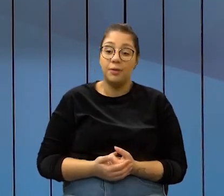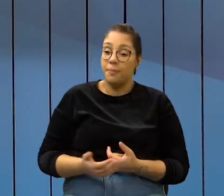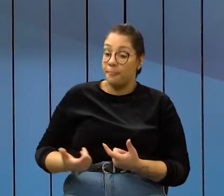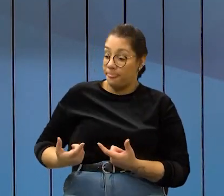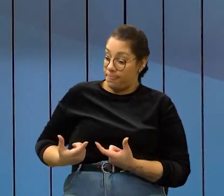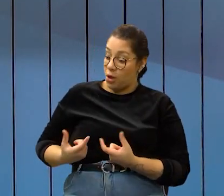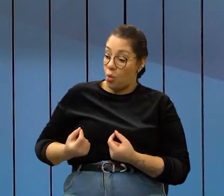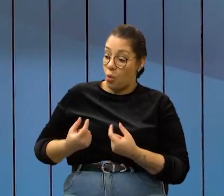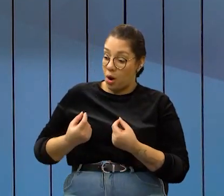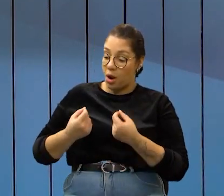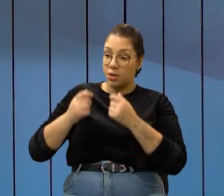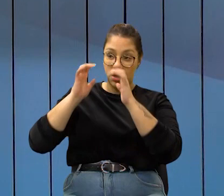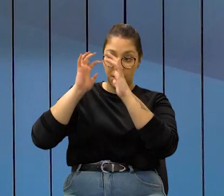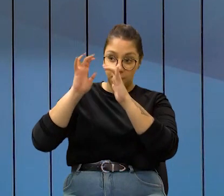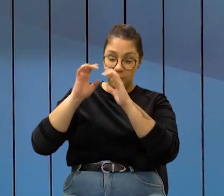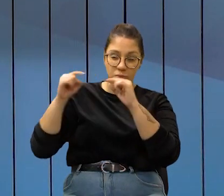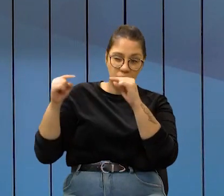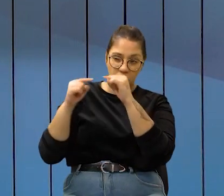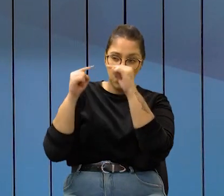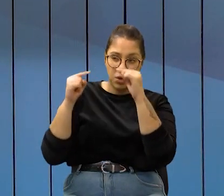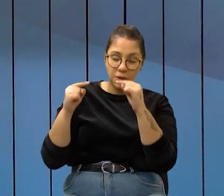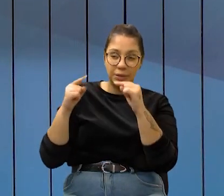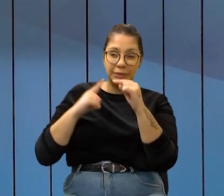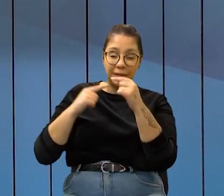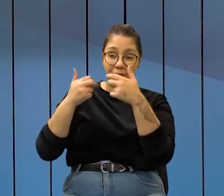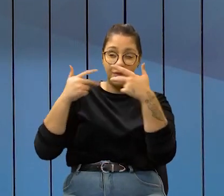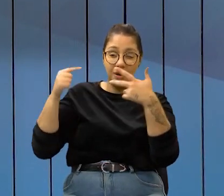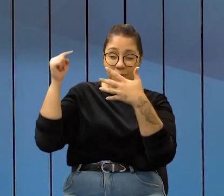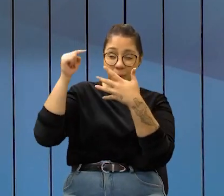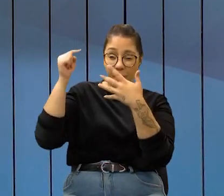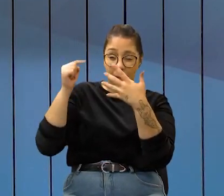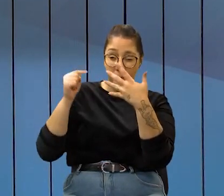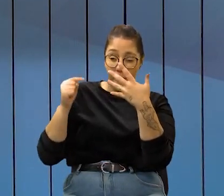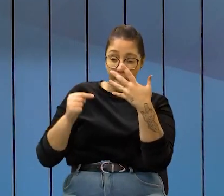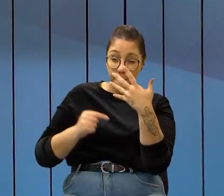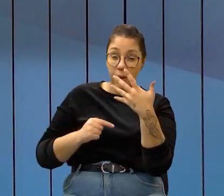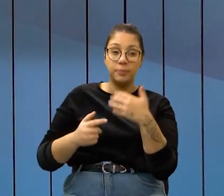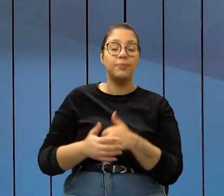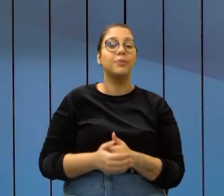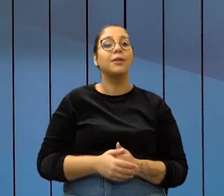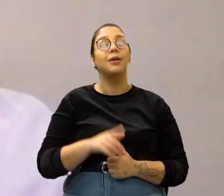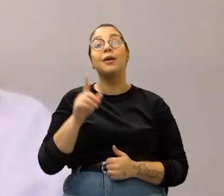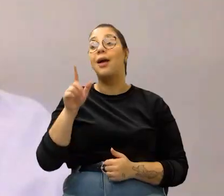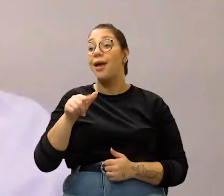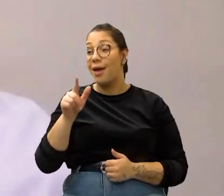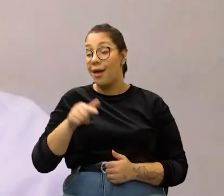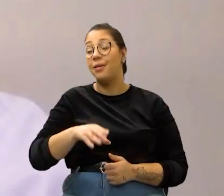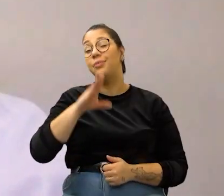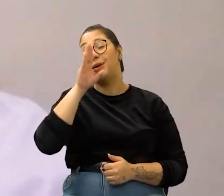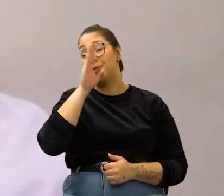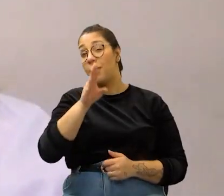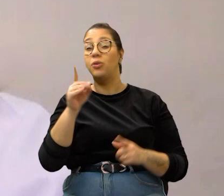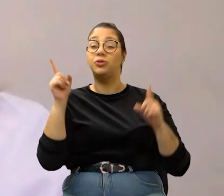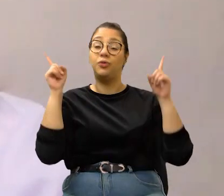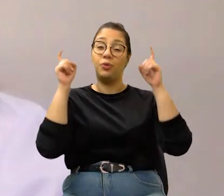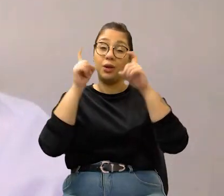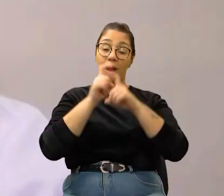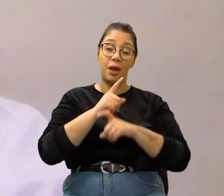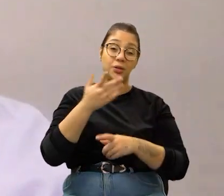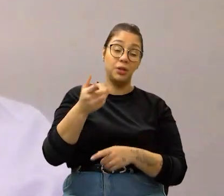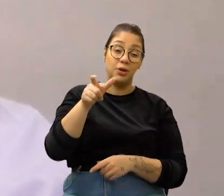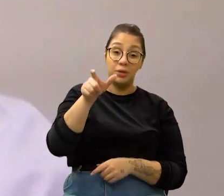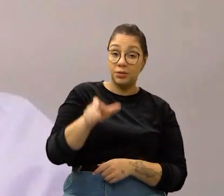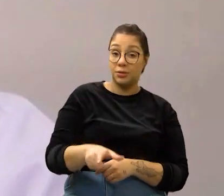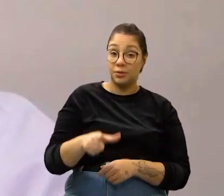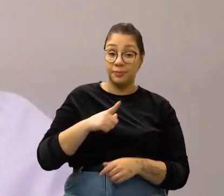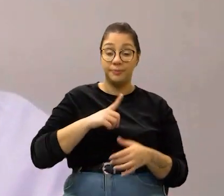No Sim, câncer é uma cerebral, muitas hipótese. coisas podem estar relacionadas, né? Exato, exato. Essa é a maior dificuldade. Então,